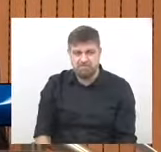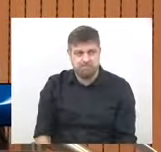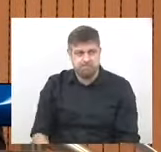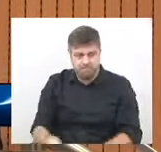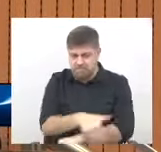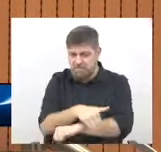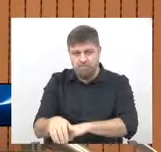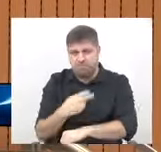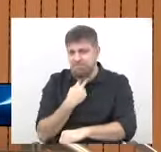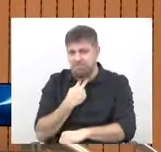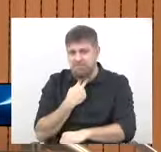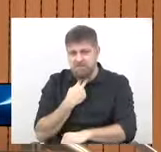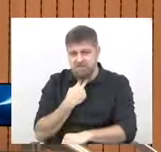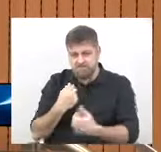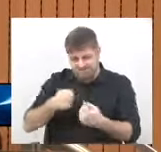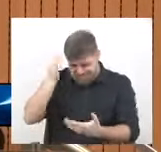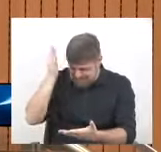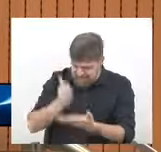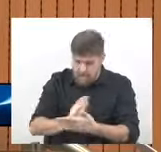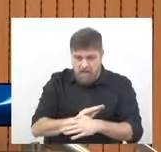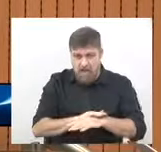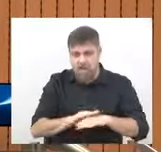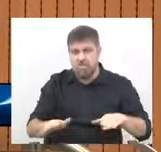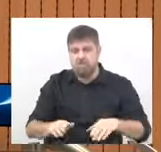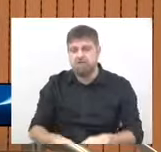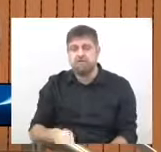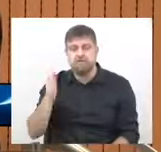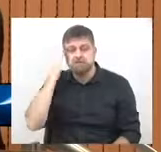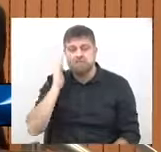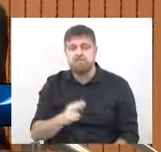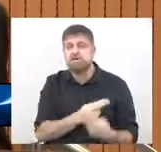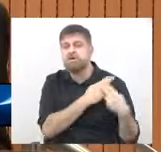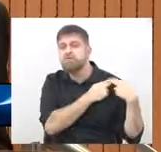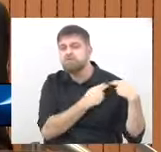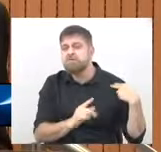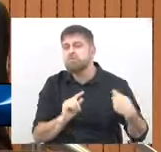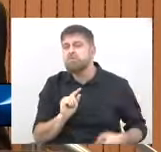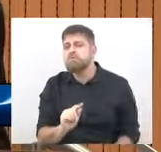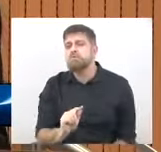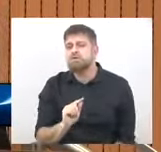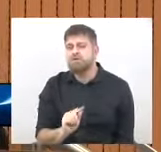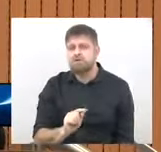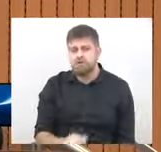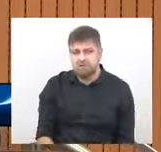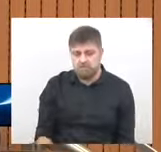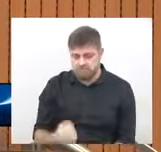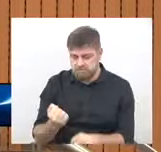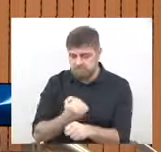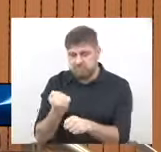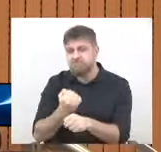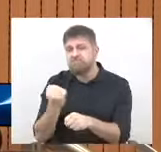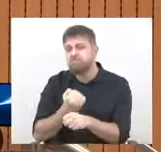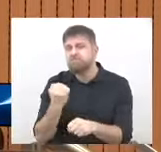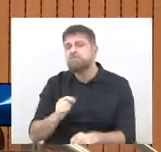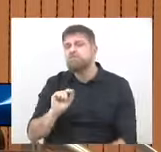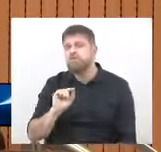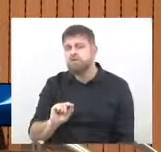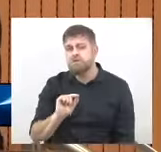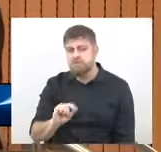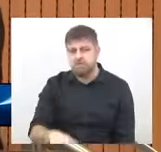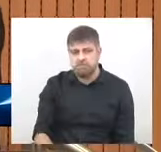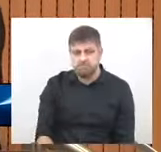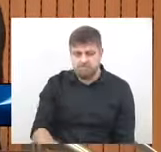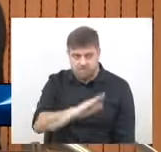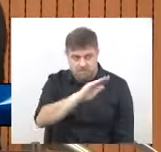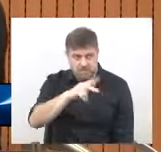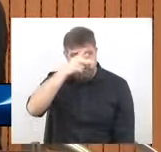Então, isso tem que acabar. Tem que ver quem que é o responsável da obra. Falei com